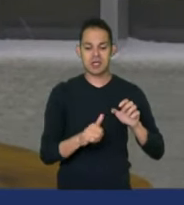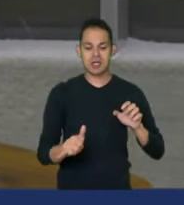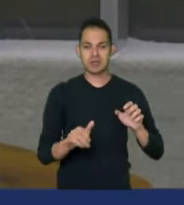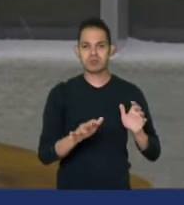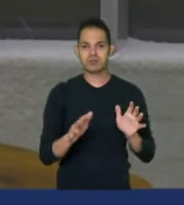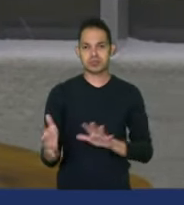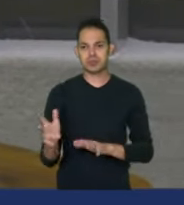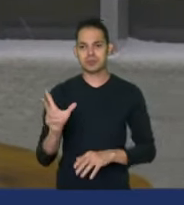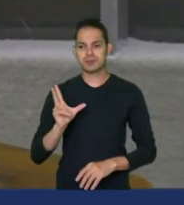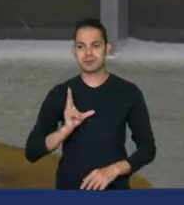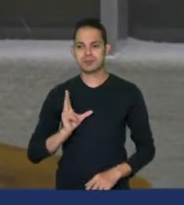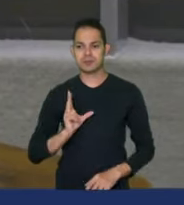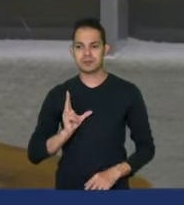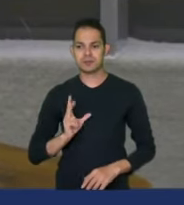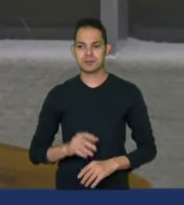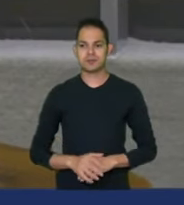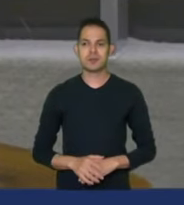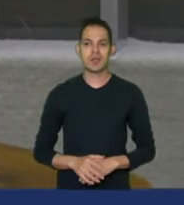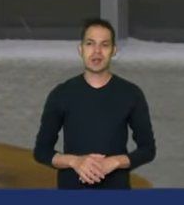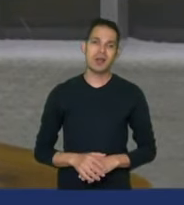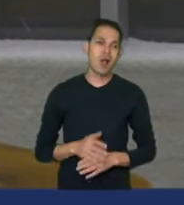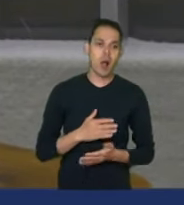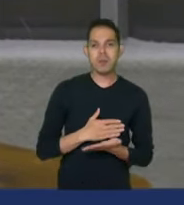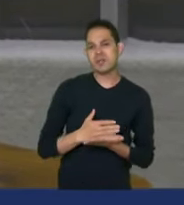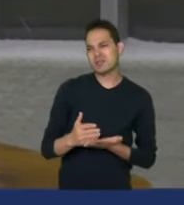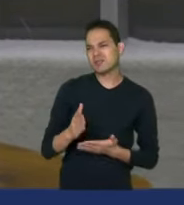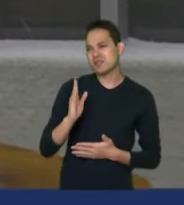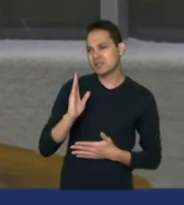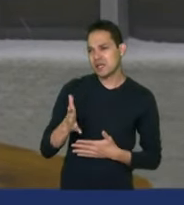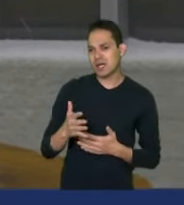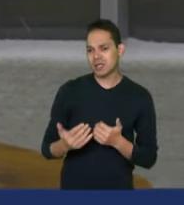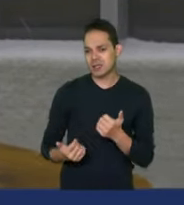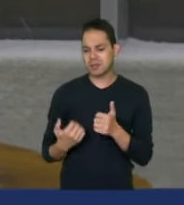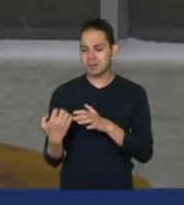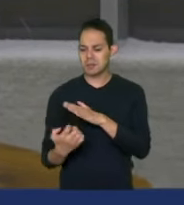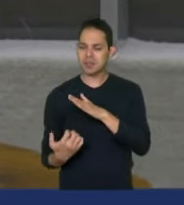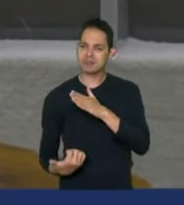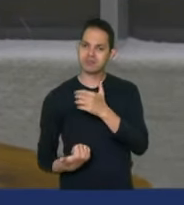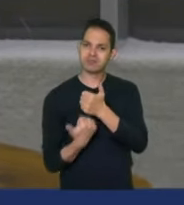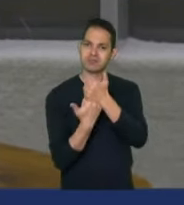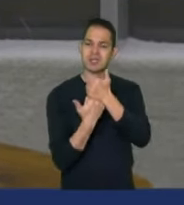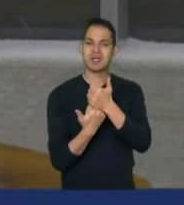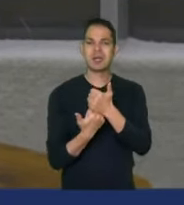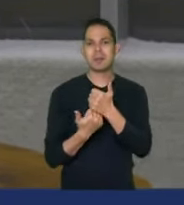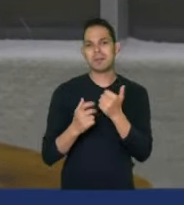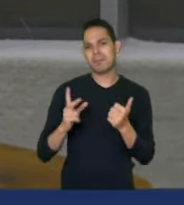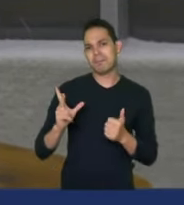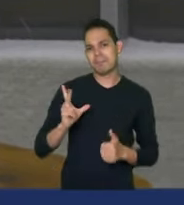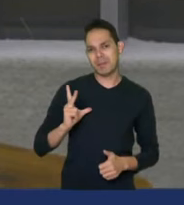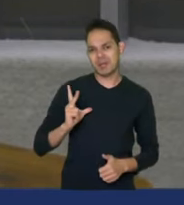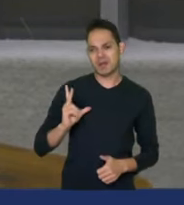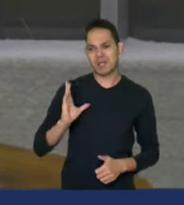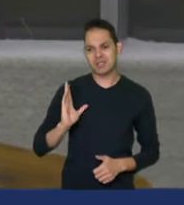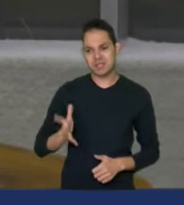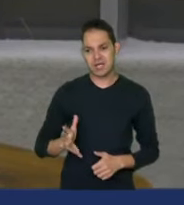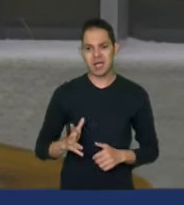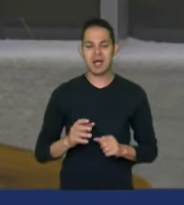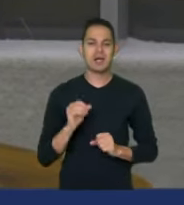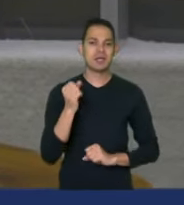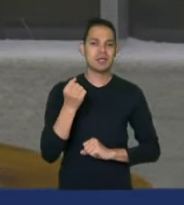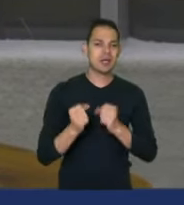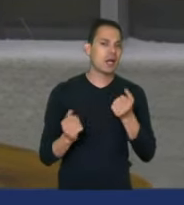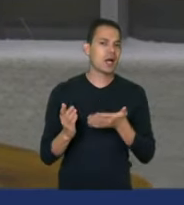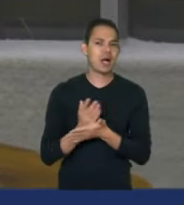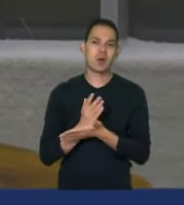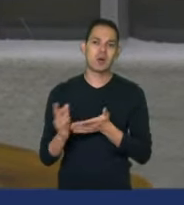da Petrobras, que já se iniciou, várias subsidiárias já foram privatizadas, né? Refinarias já foram vendidas, como